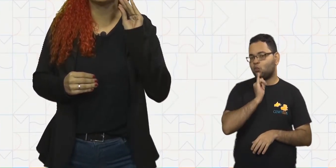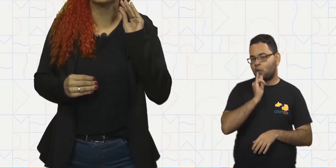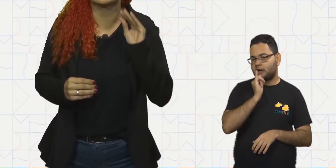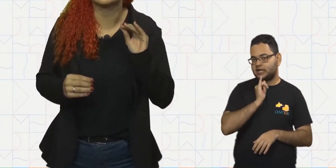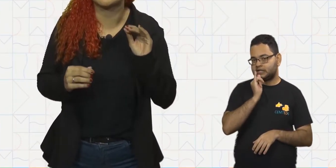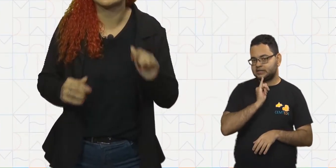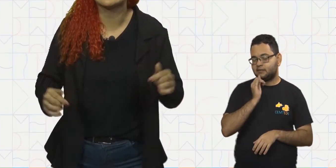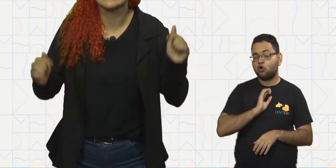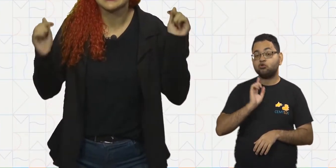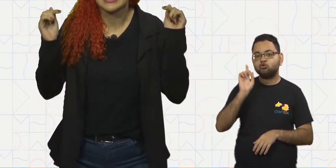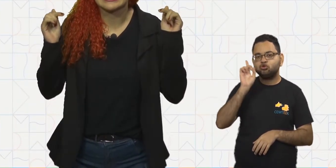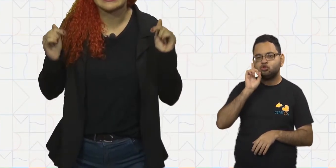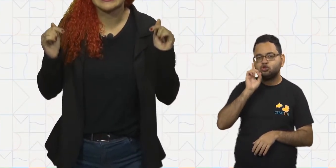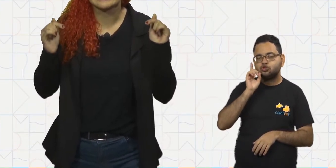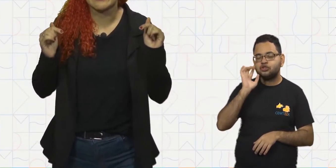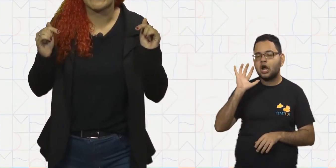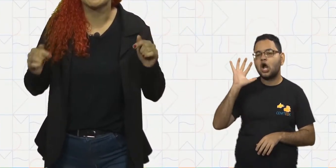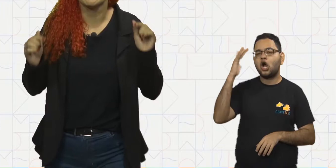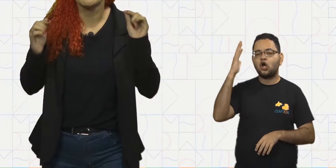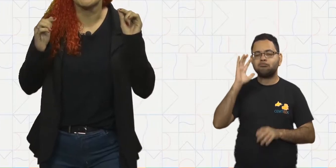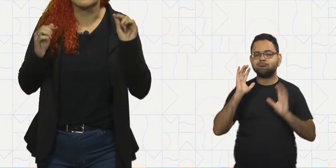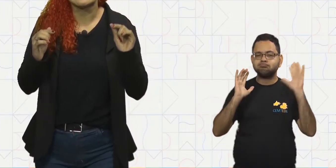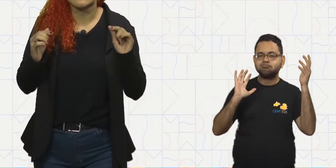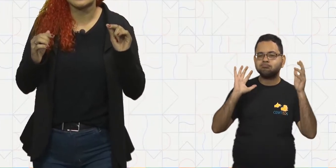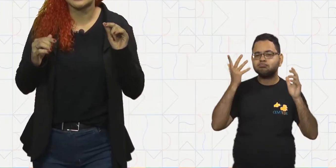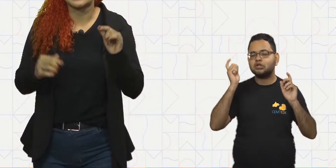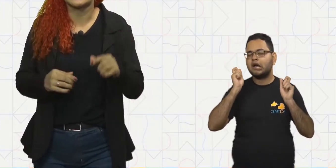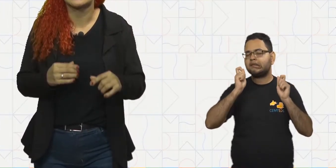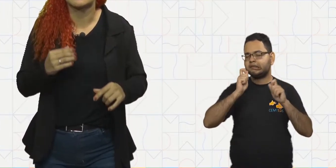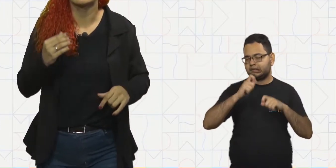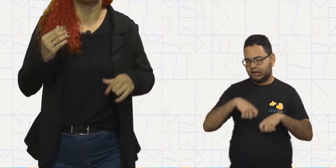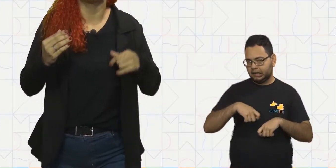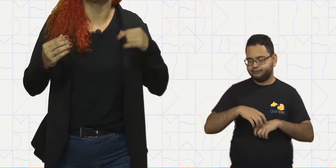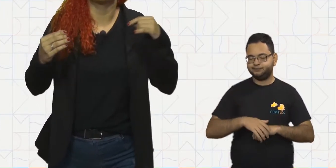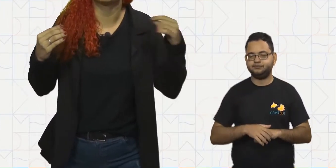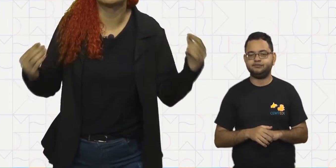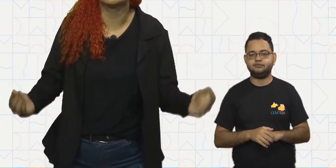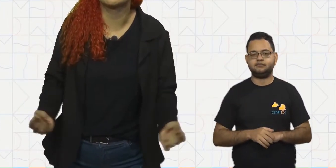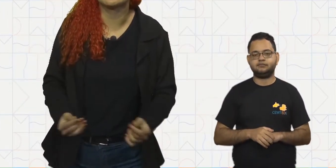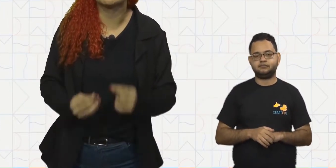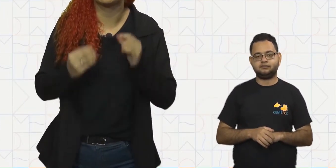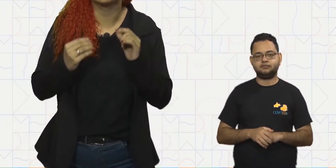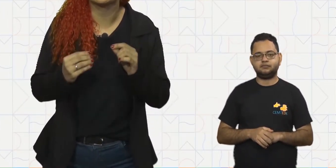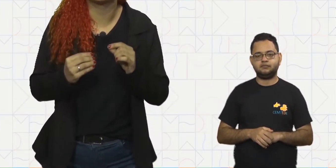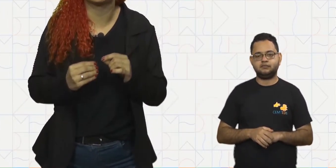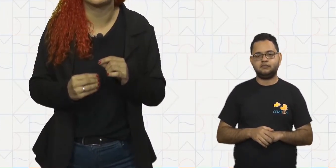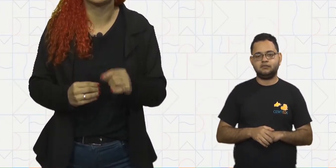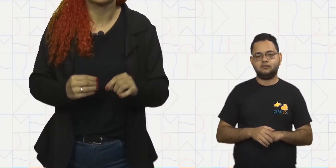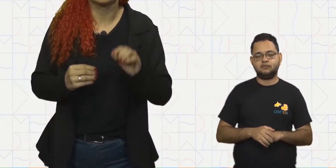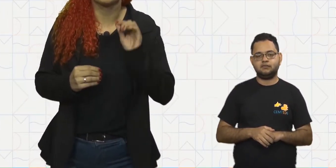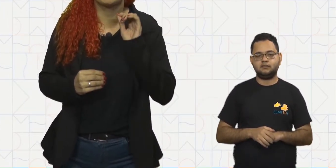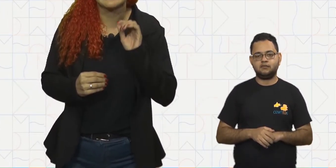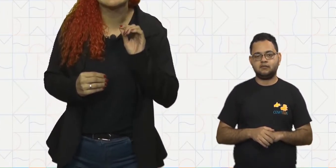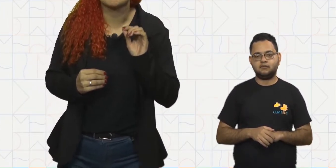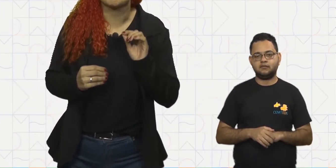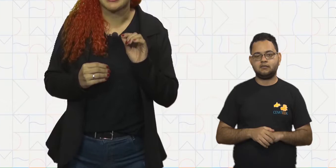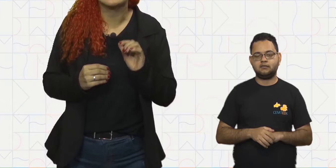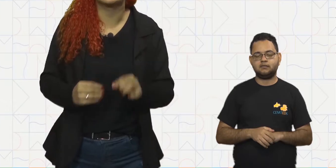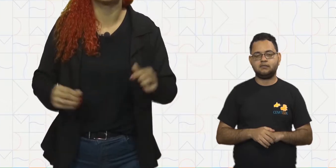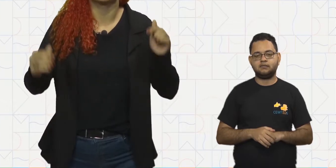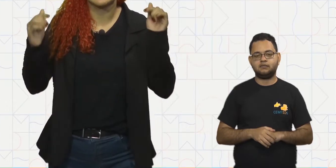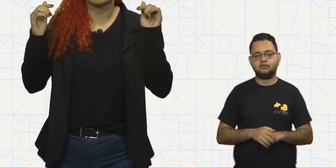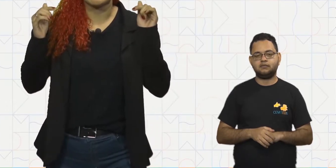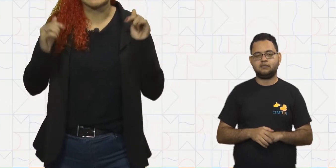exemplos de situações que existem ao no nosso cotidiano situações do nosso dia a dia que